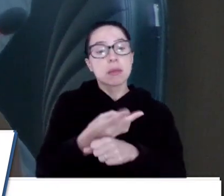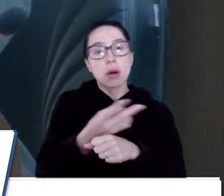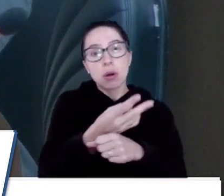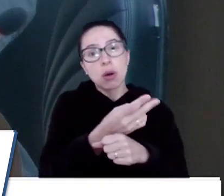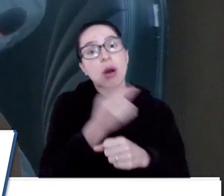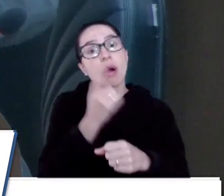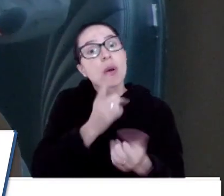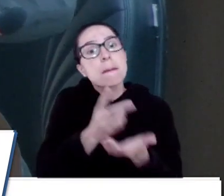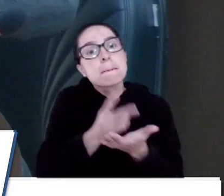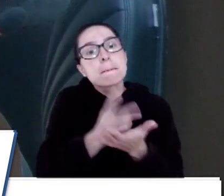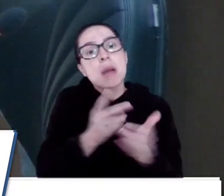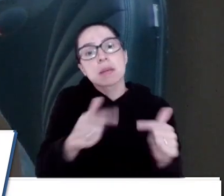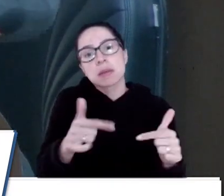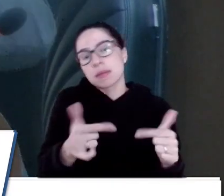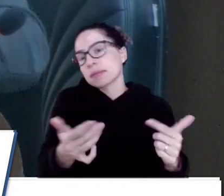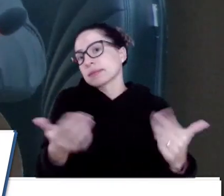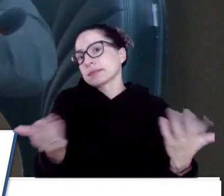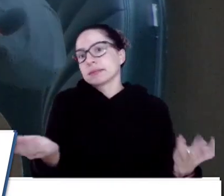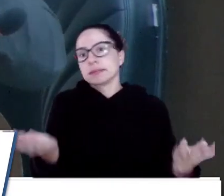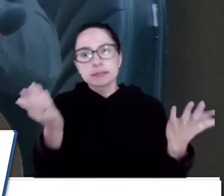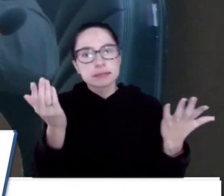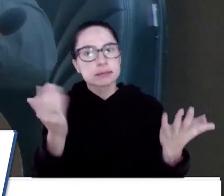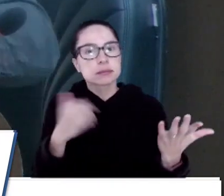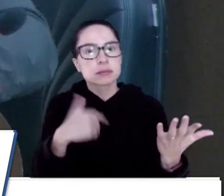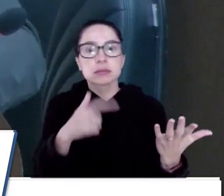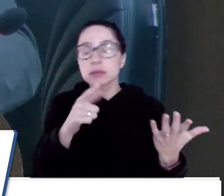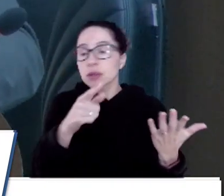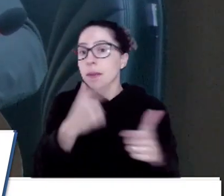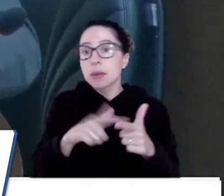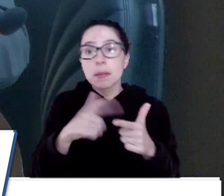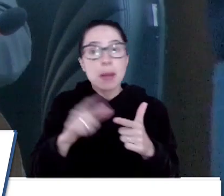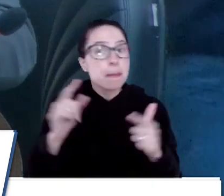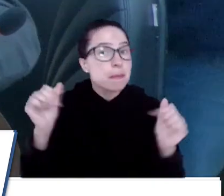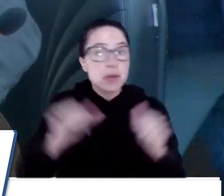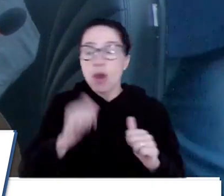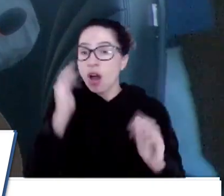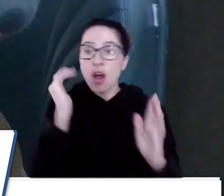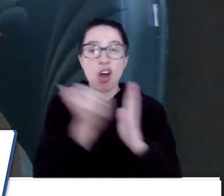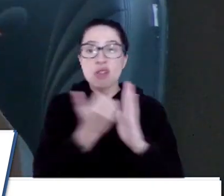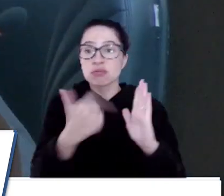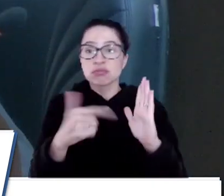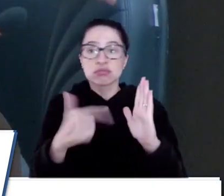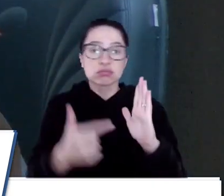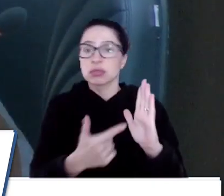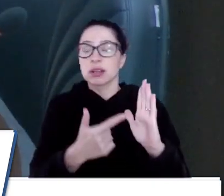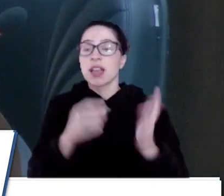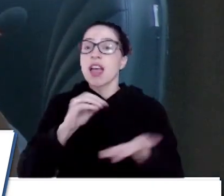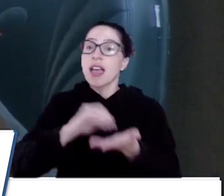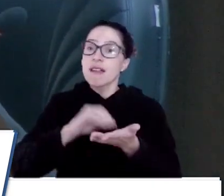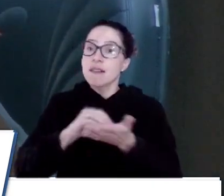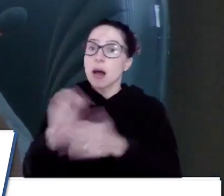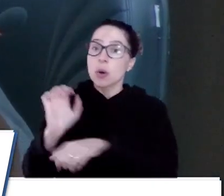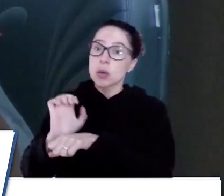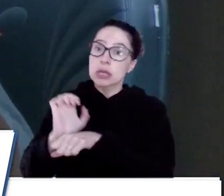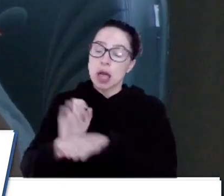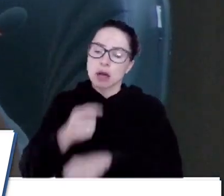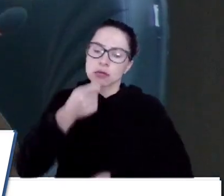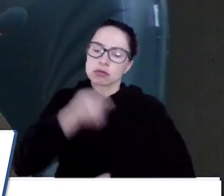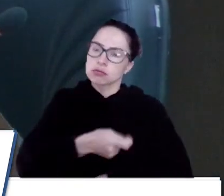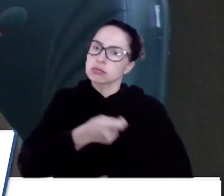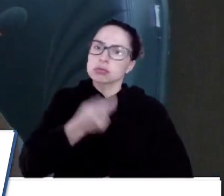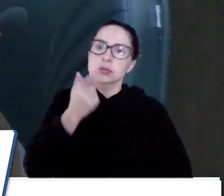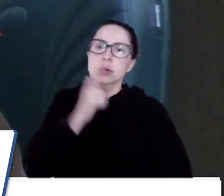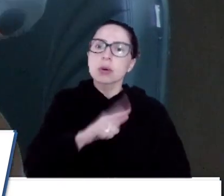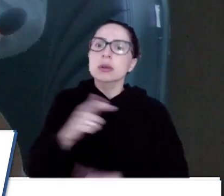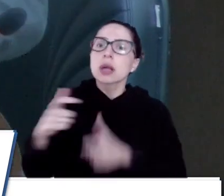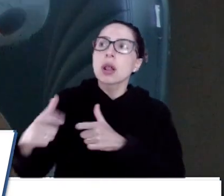mesmo trabalho. Então, o grande problema é a desobediência e a ausência do Estado em determinadas localizações.